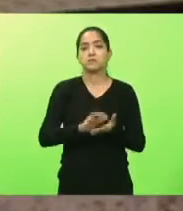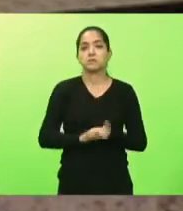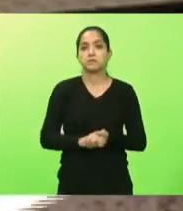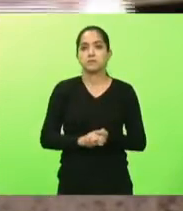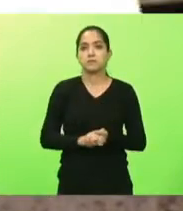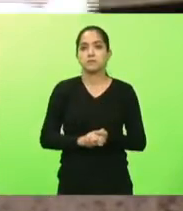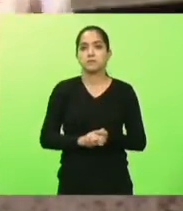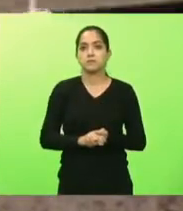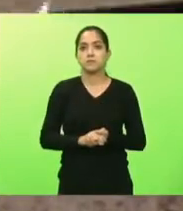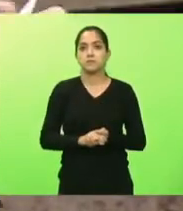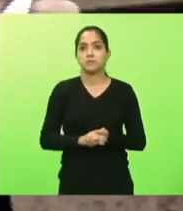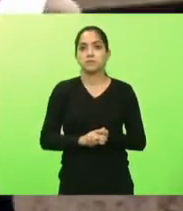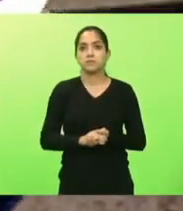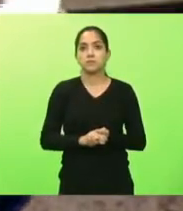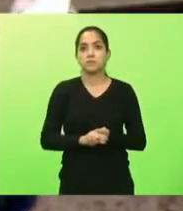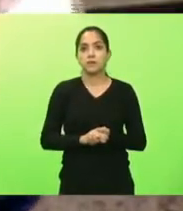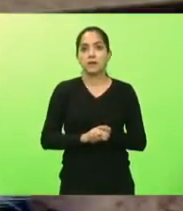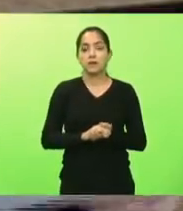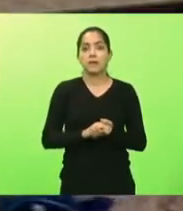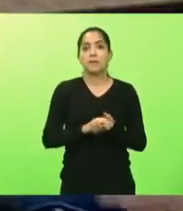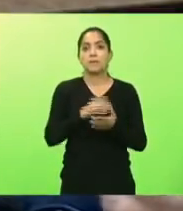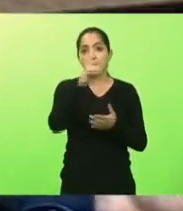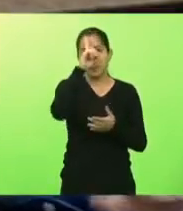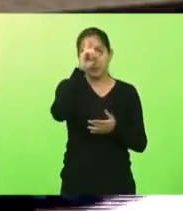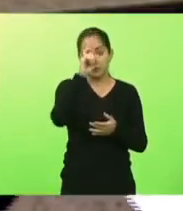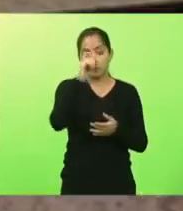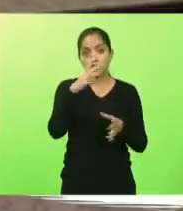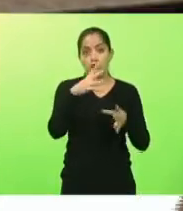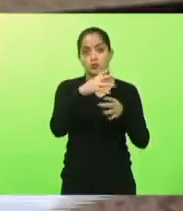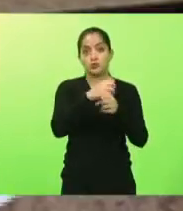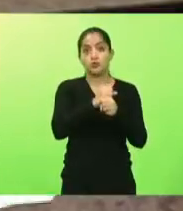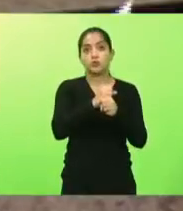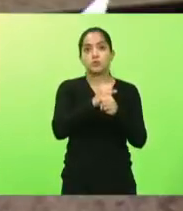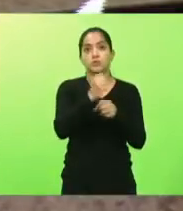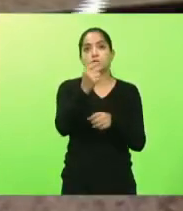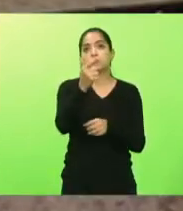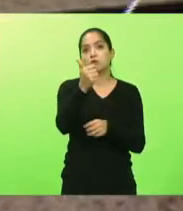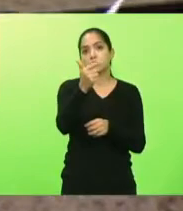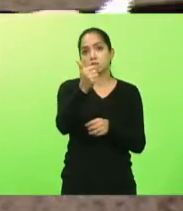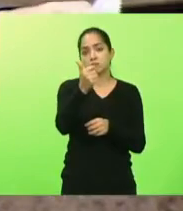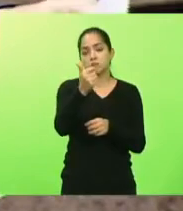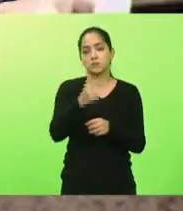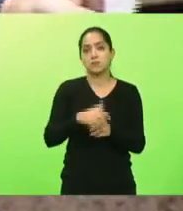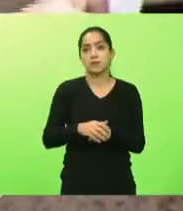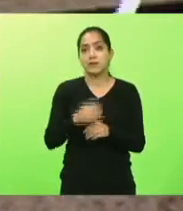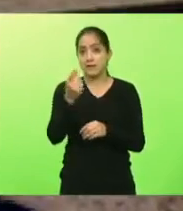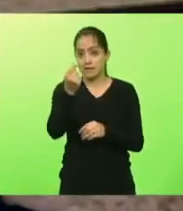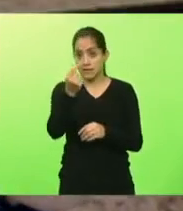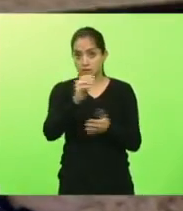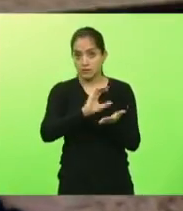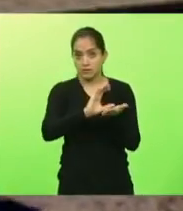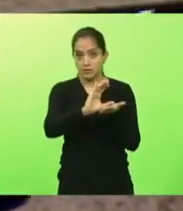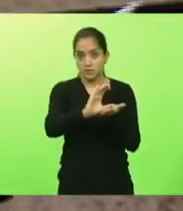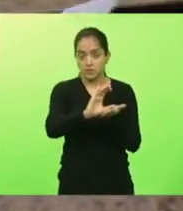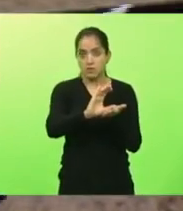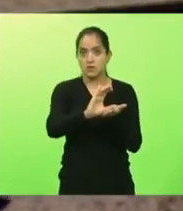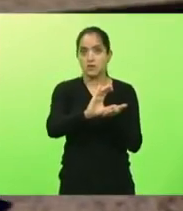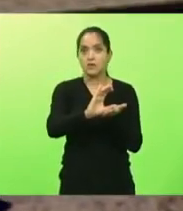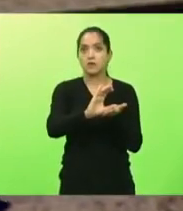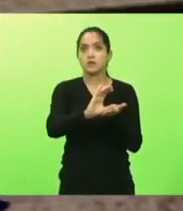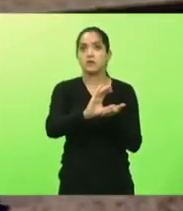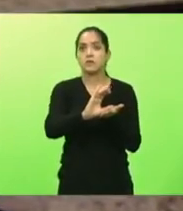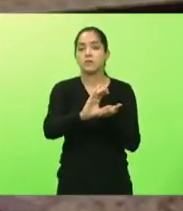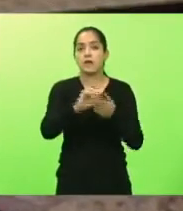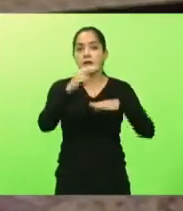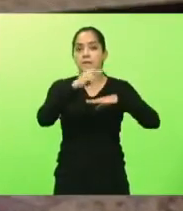para 12 hospitais. Para 12 hospitais. E esse dinheiro é para habilitação de